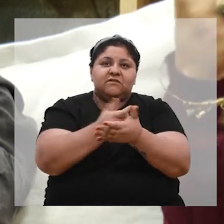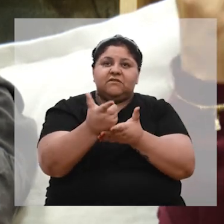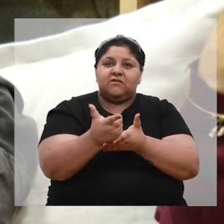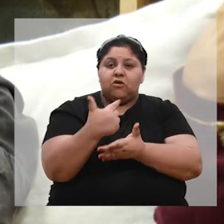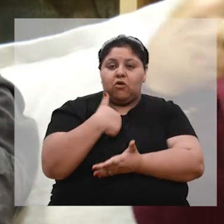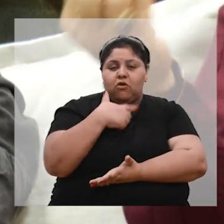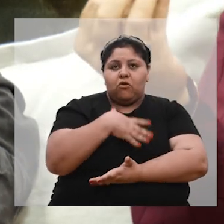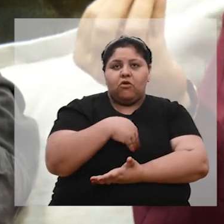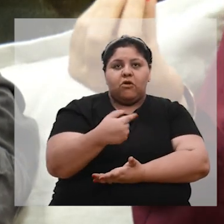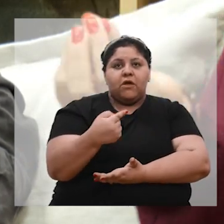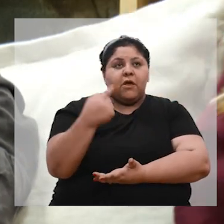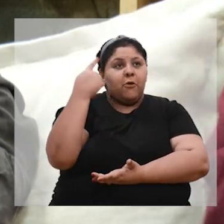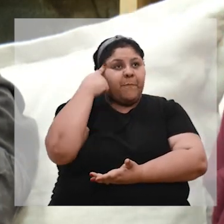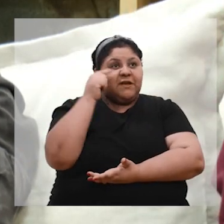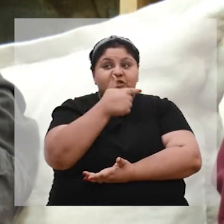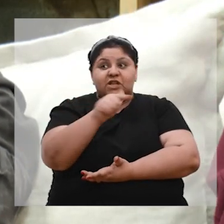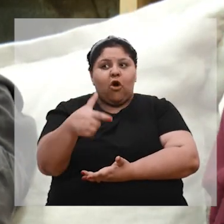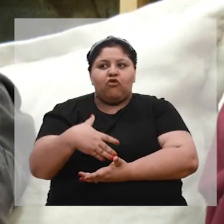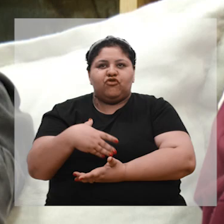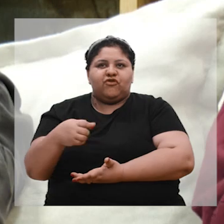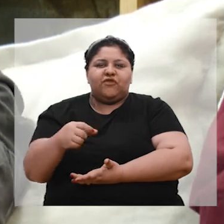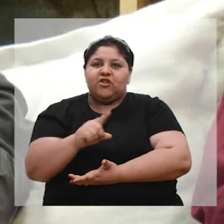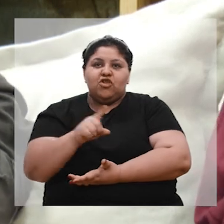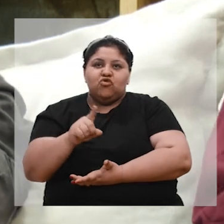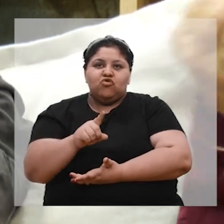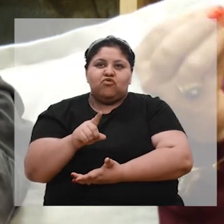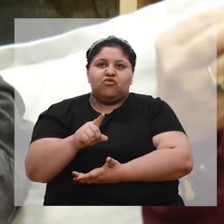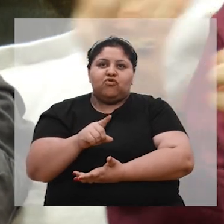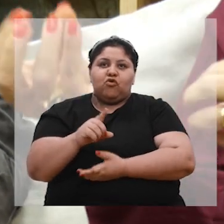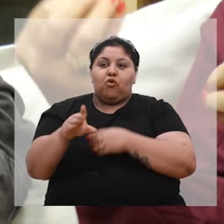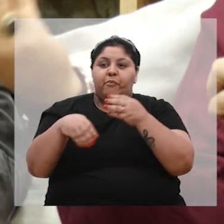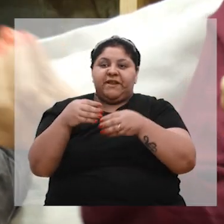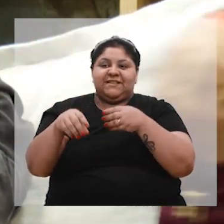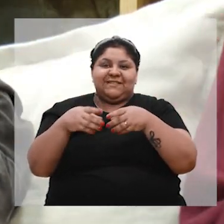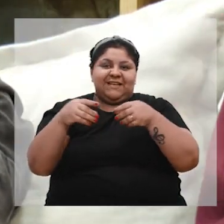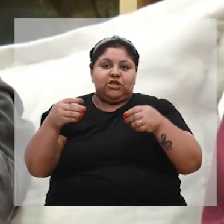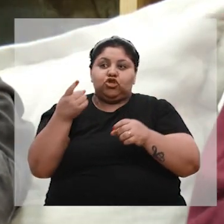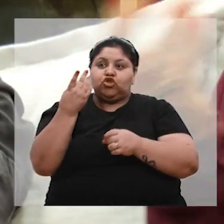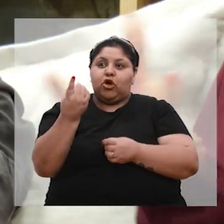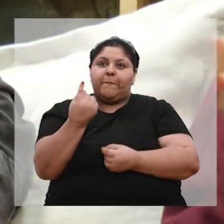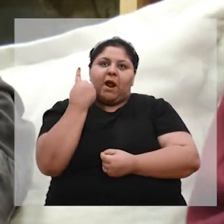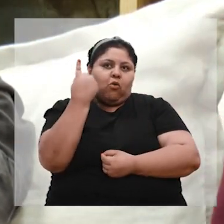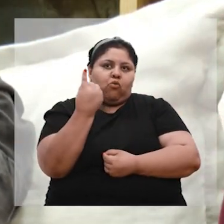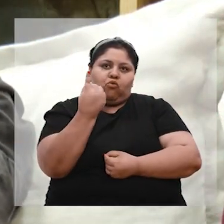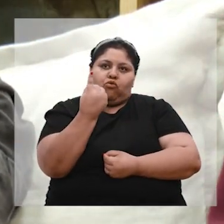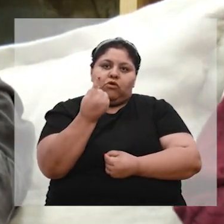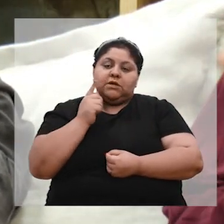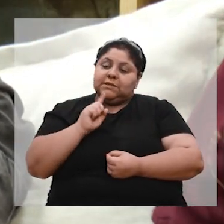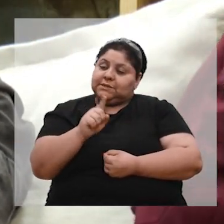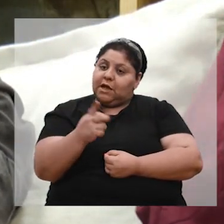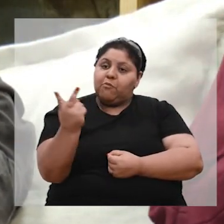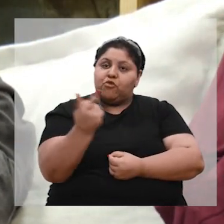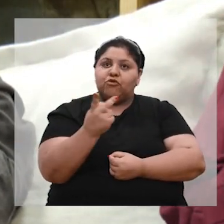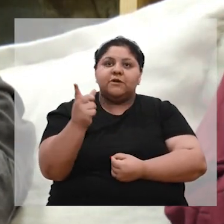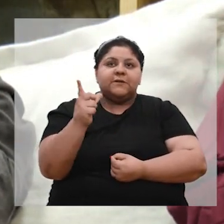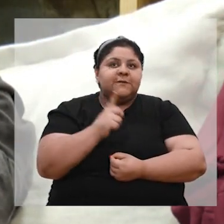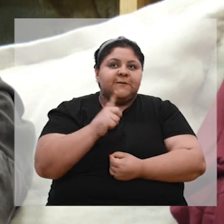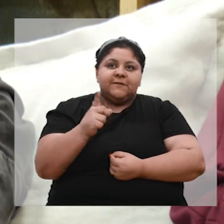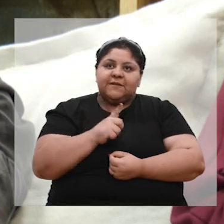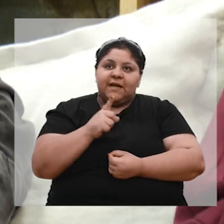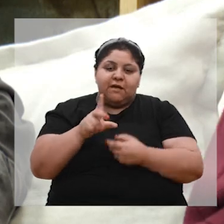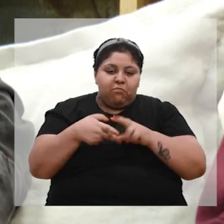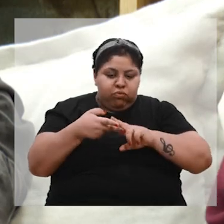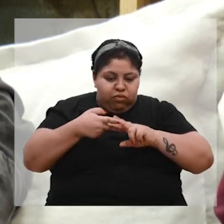comprar alguma coisa para o meu filho, eu penso na minha filha. Eu nunca chego em casa com uma coisa só para um, eu sempre levo para o outro. E tu tem isso no